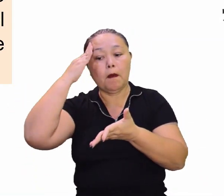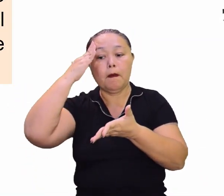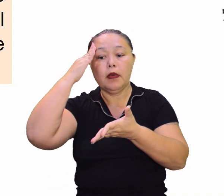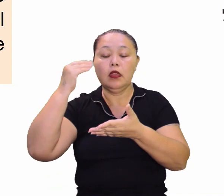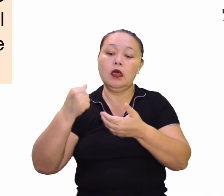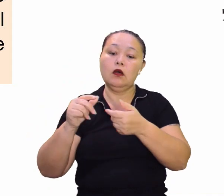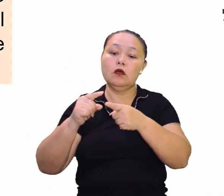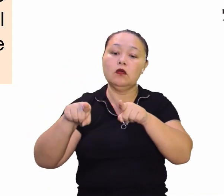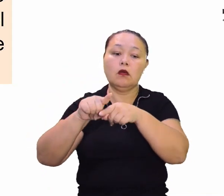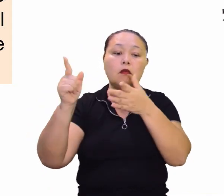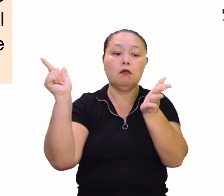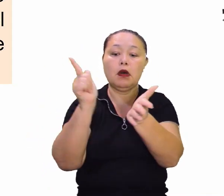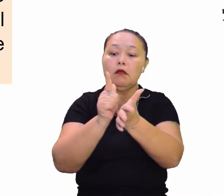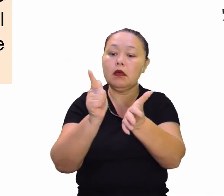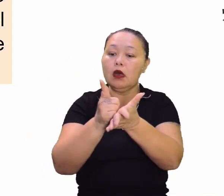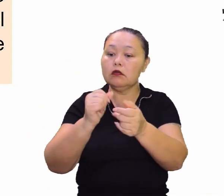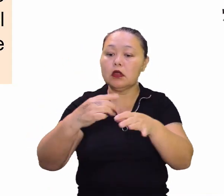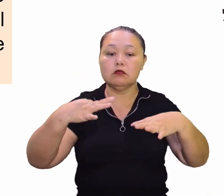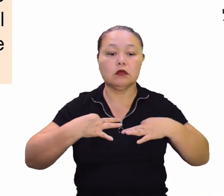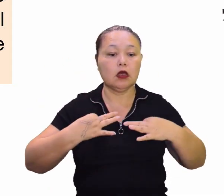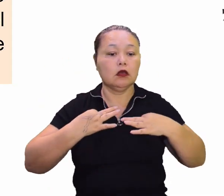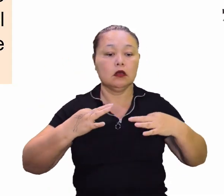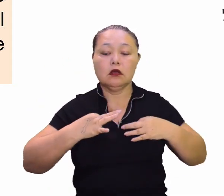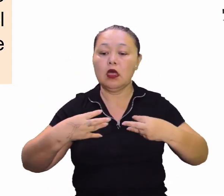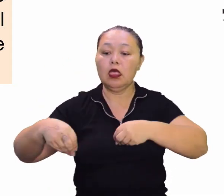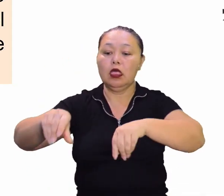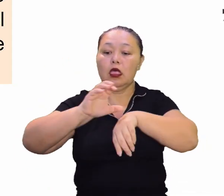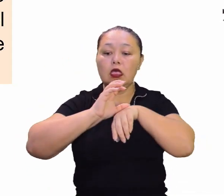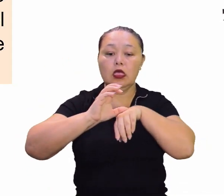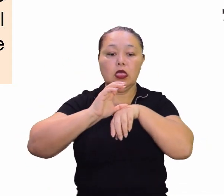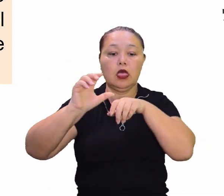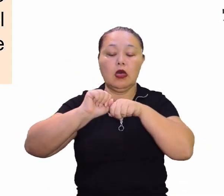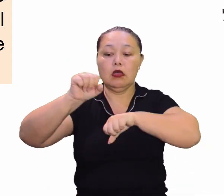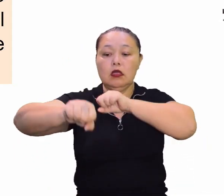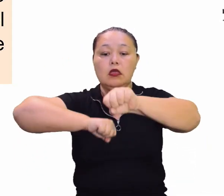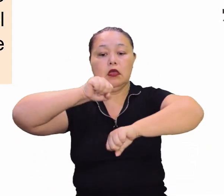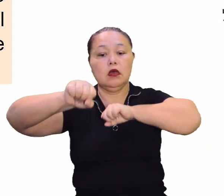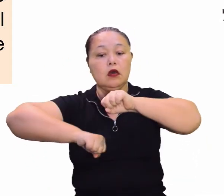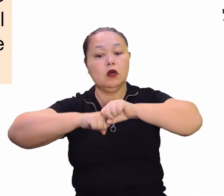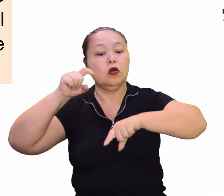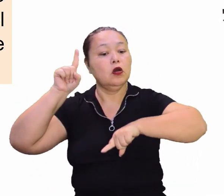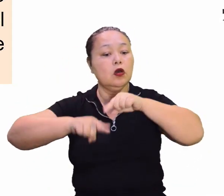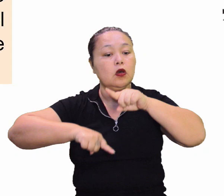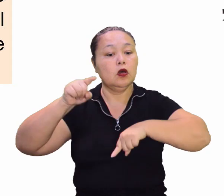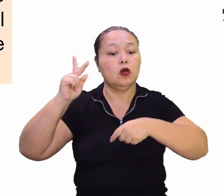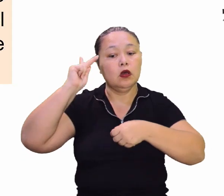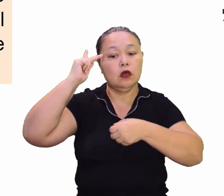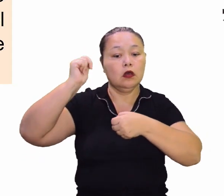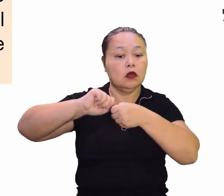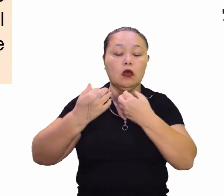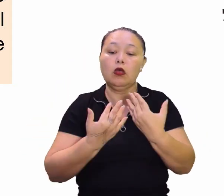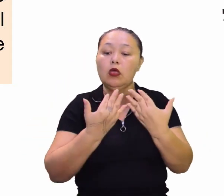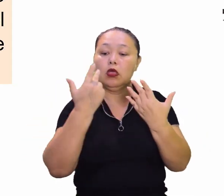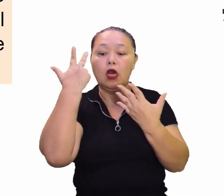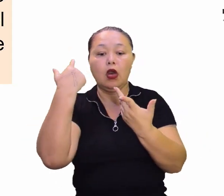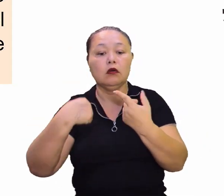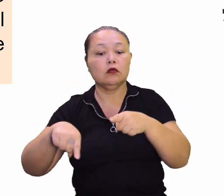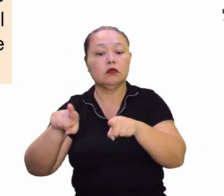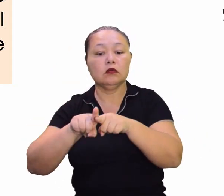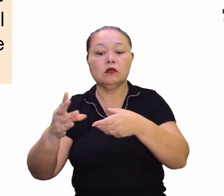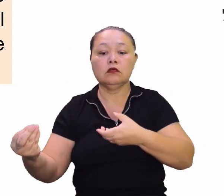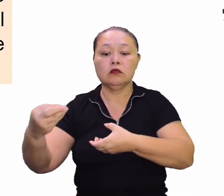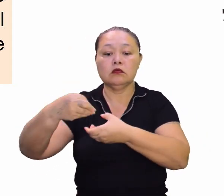pneus, papel, têxtil, cimento, bicicletas. Produtora de petróleo e gás natural, e